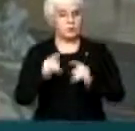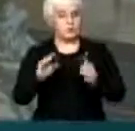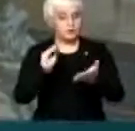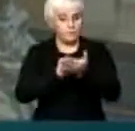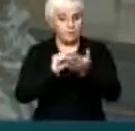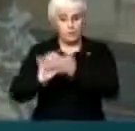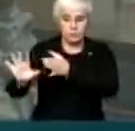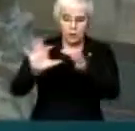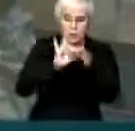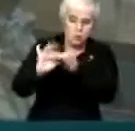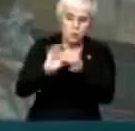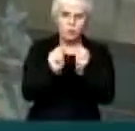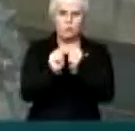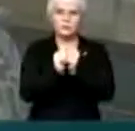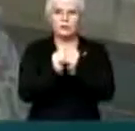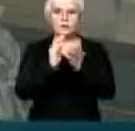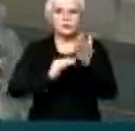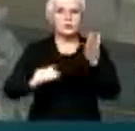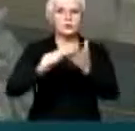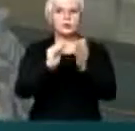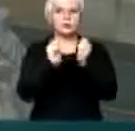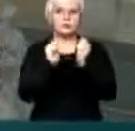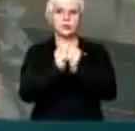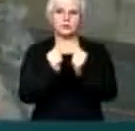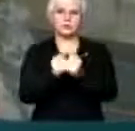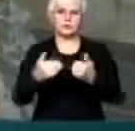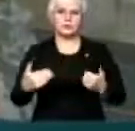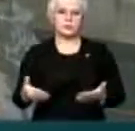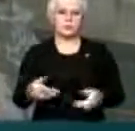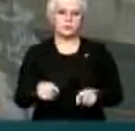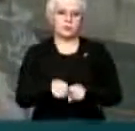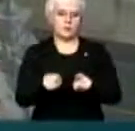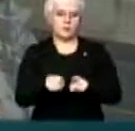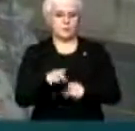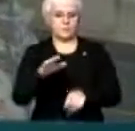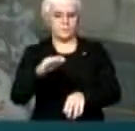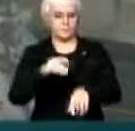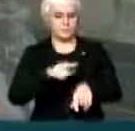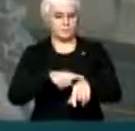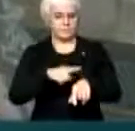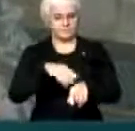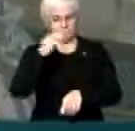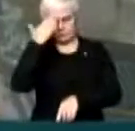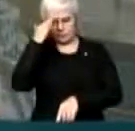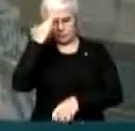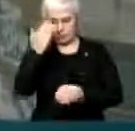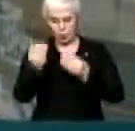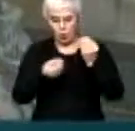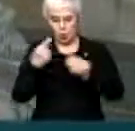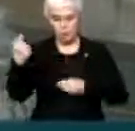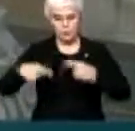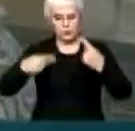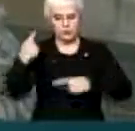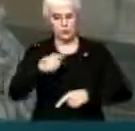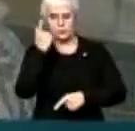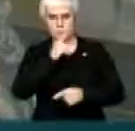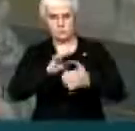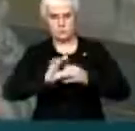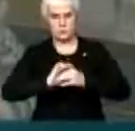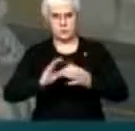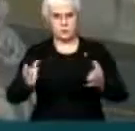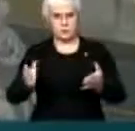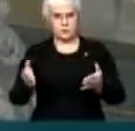meu ver, como um passo além da compreensão de como esse debate possibilita,